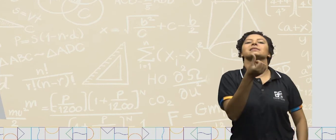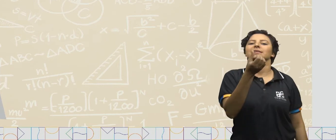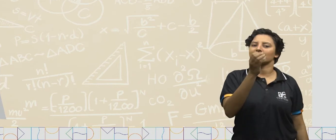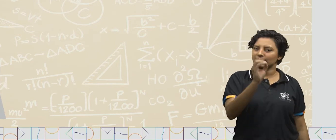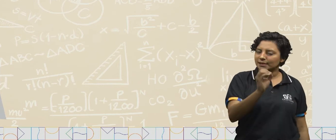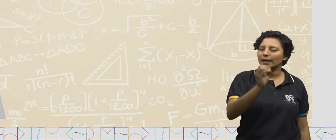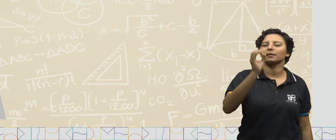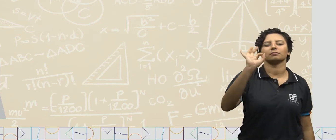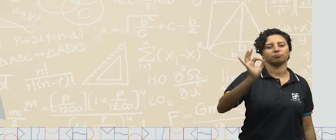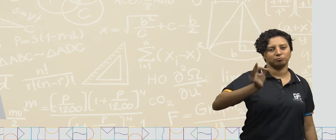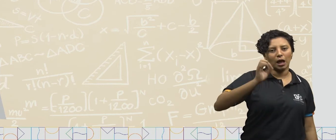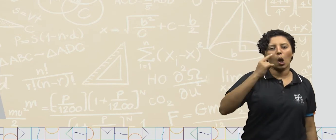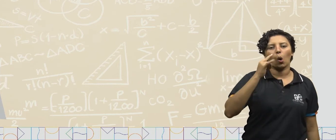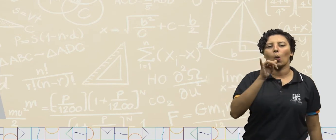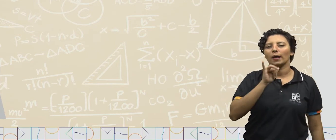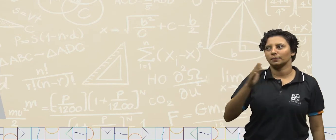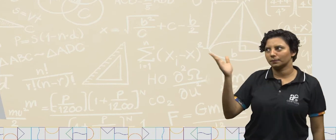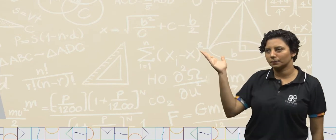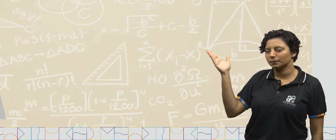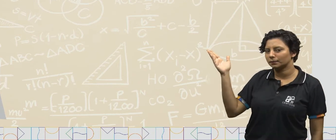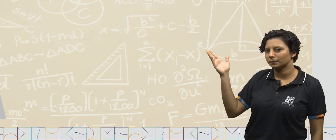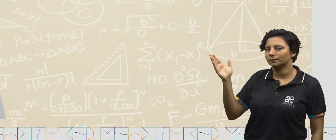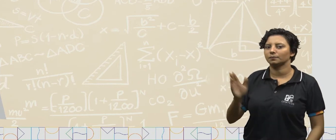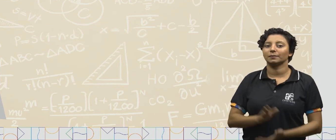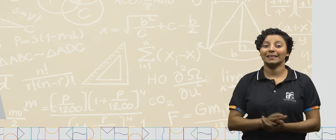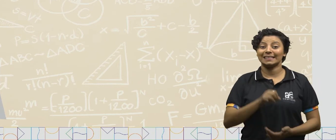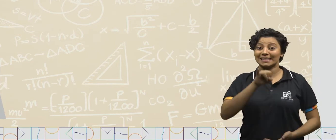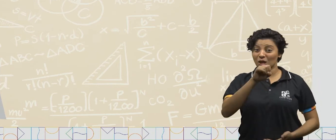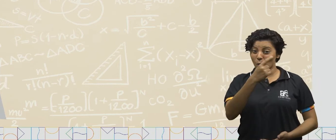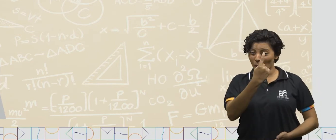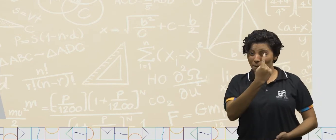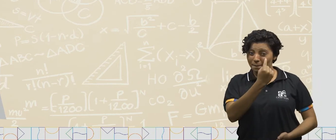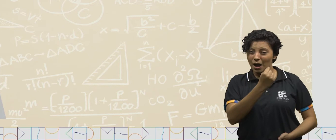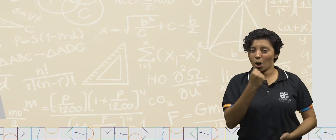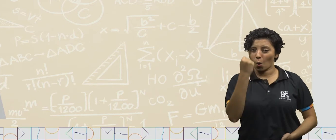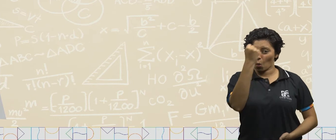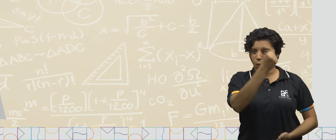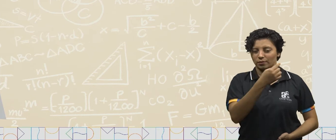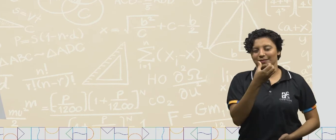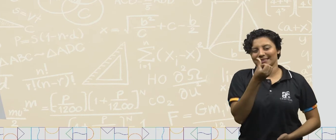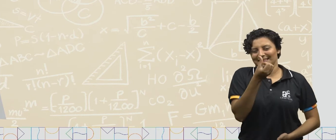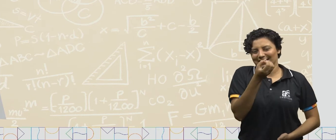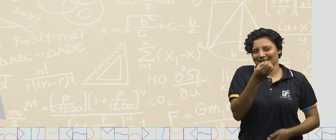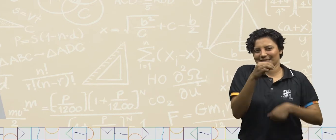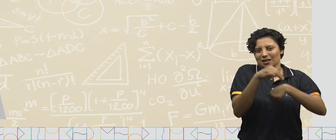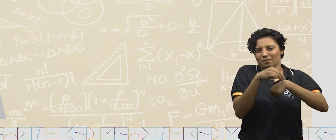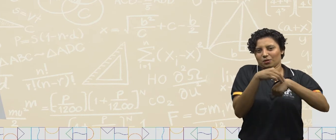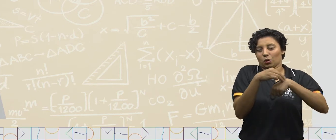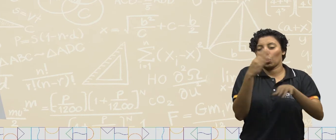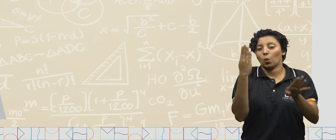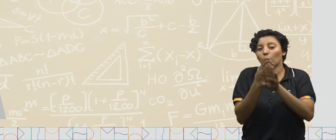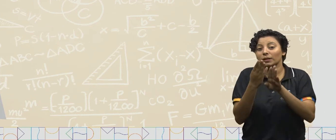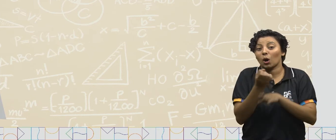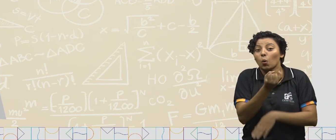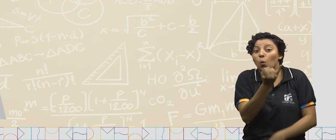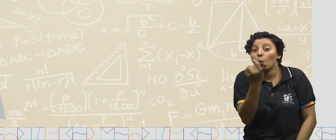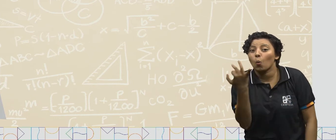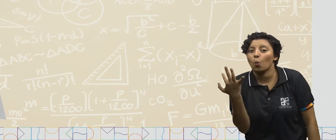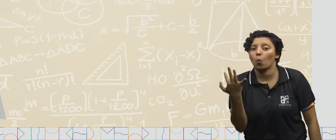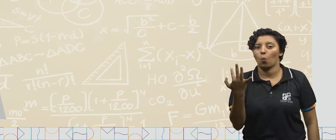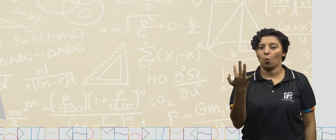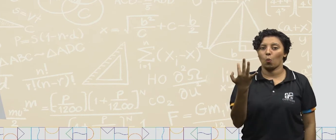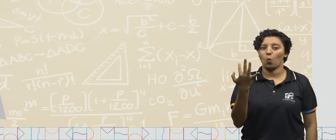bem, 60 minutos. Se uma hora tem 60 minutos, eu preciso encontrar